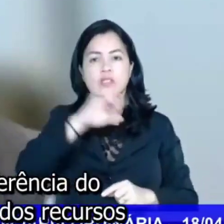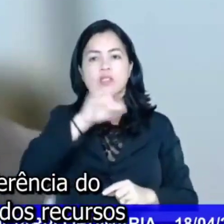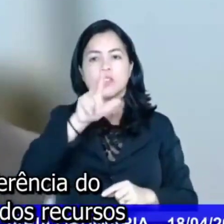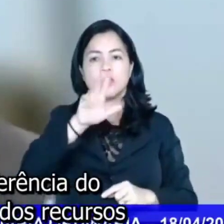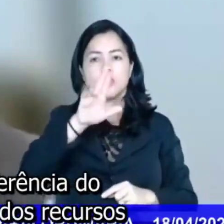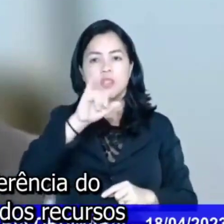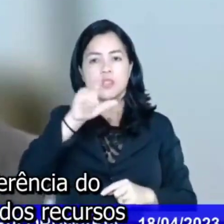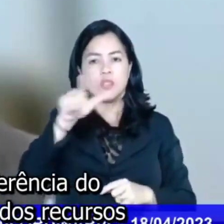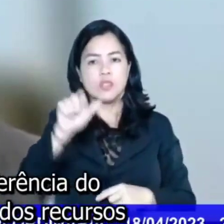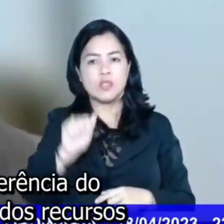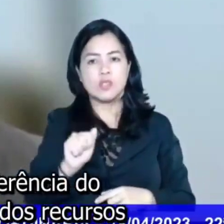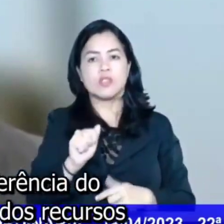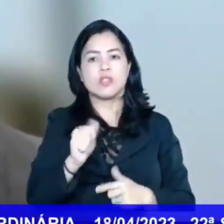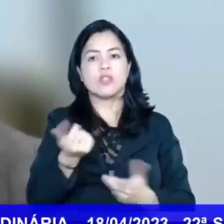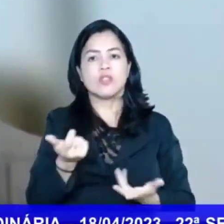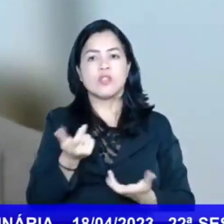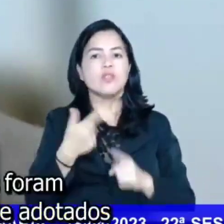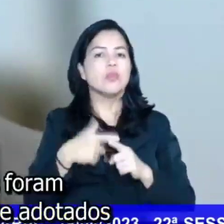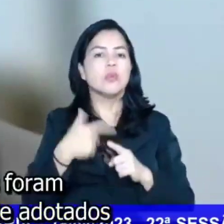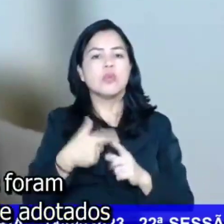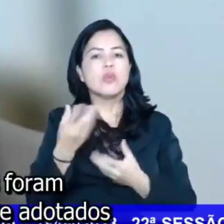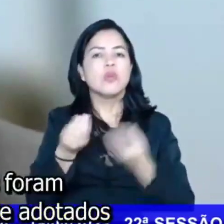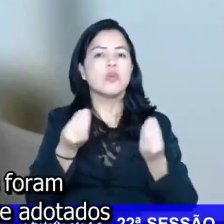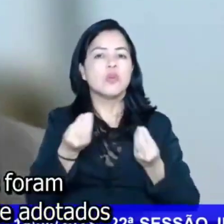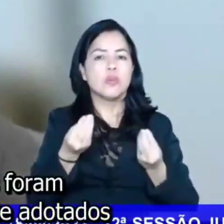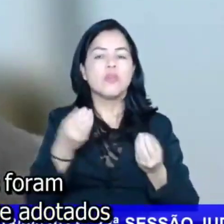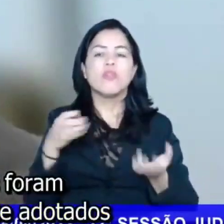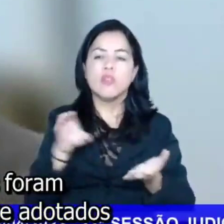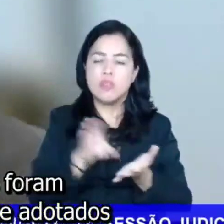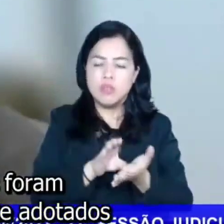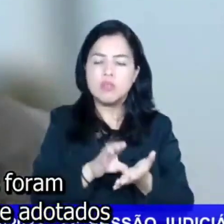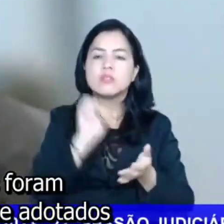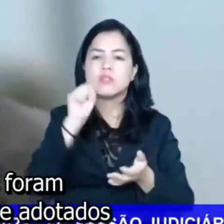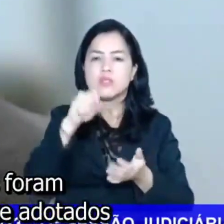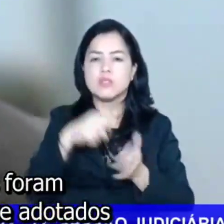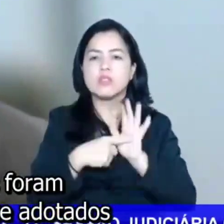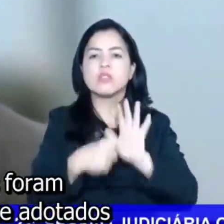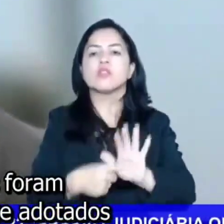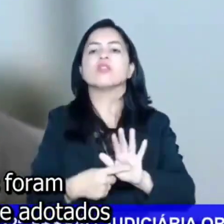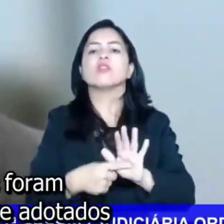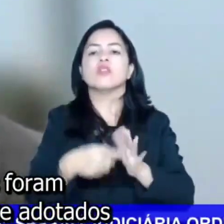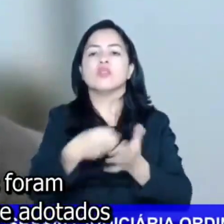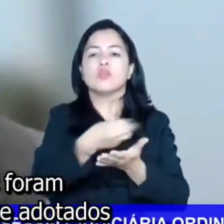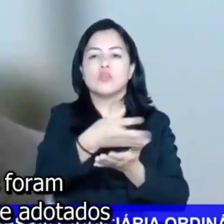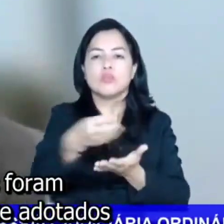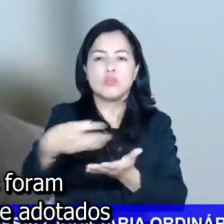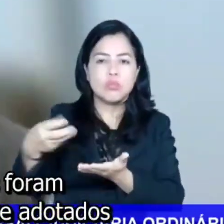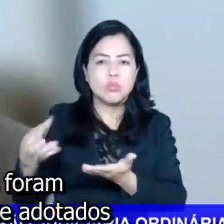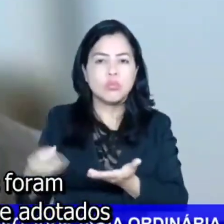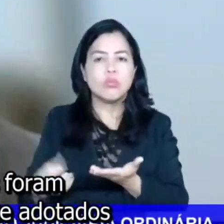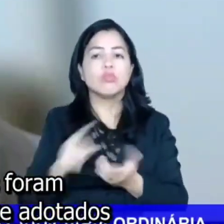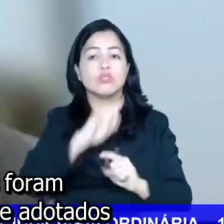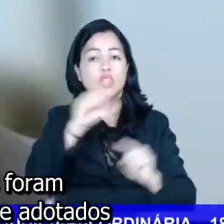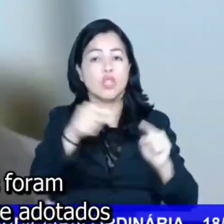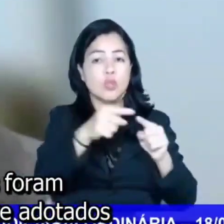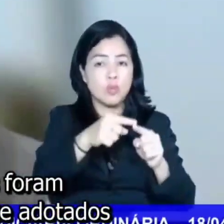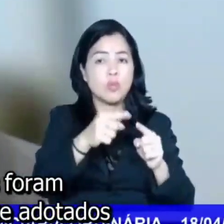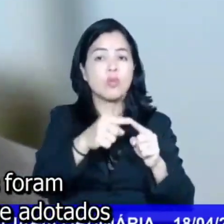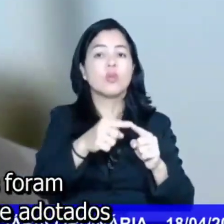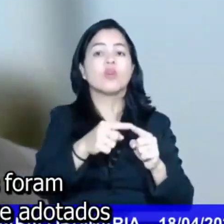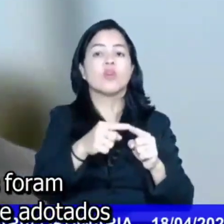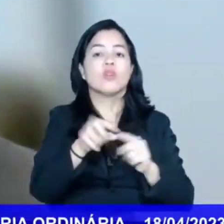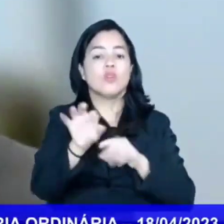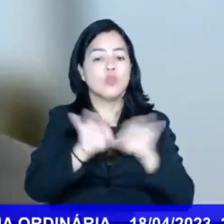Pena no tocante à distribuição dos recursos. Os recursos foram previamente distribuídos de acordo com os recursos